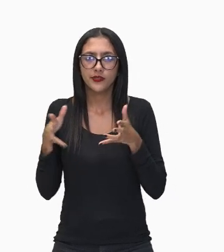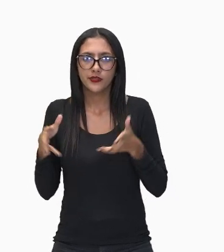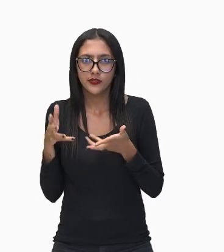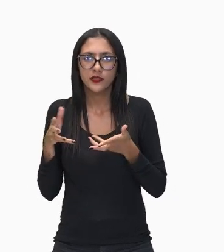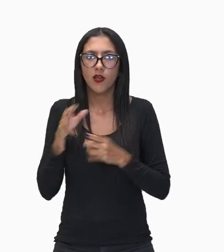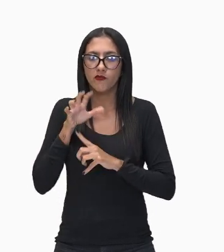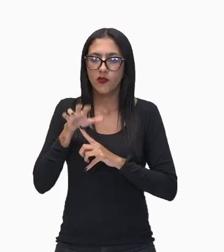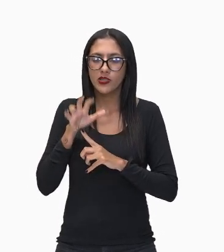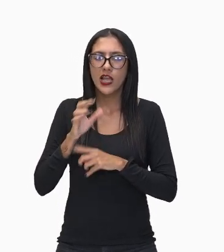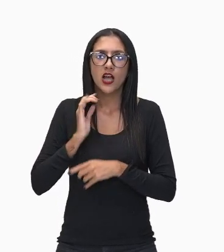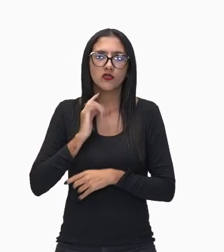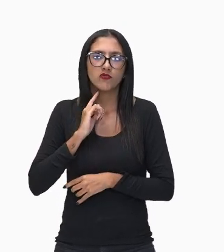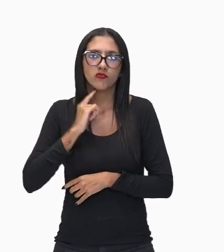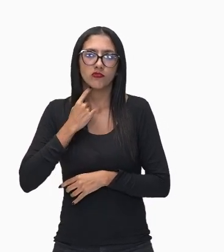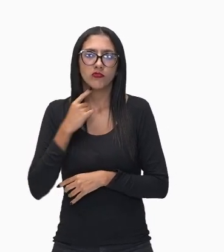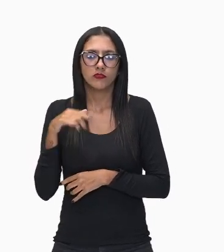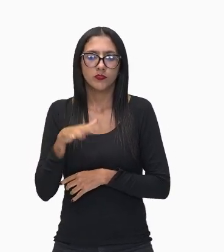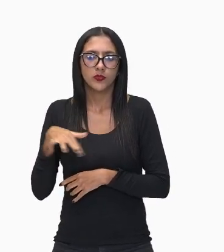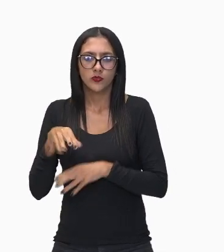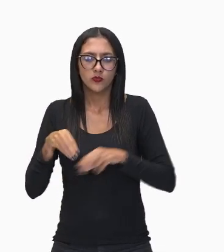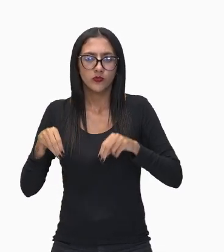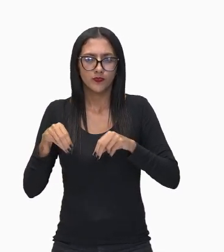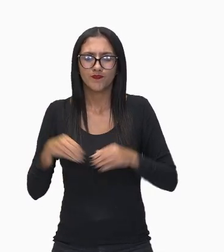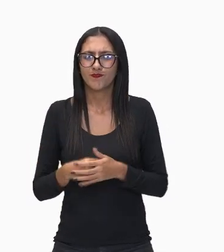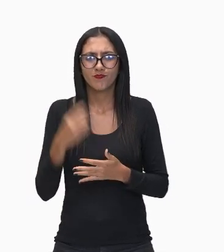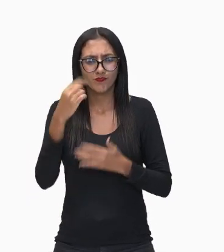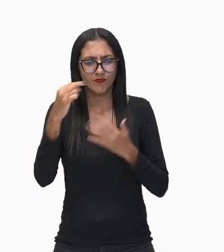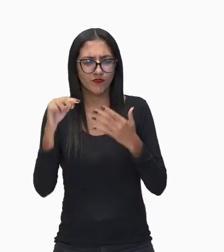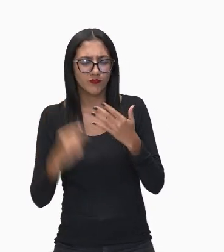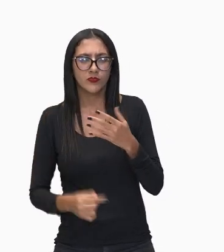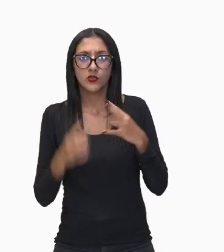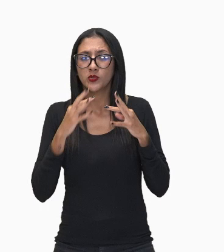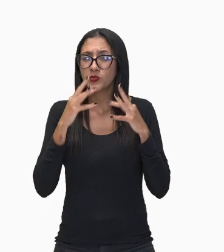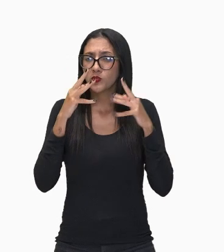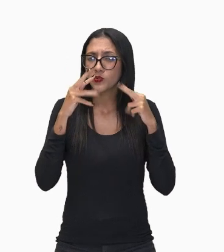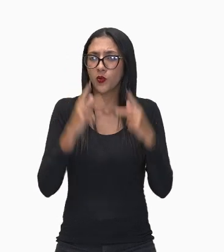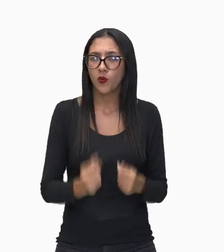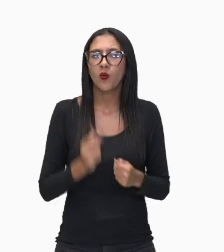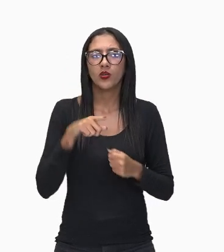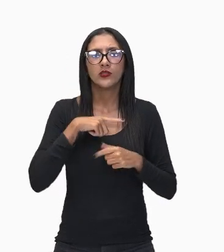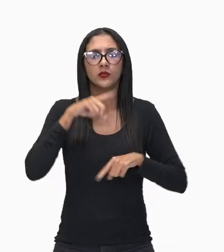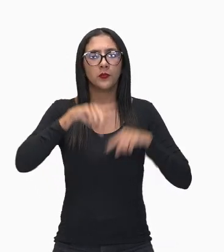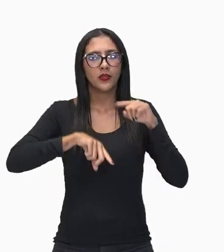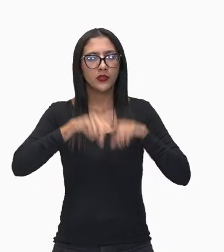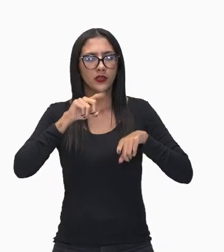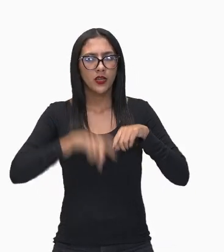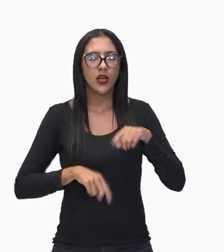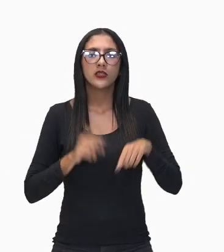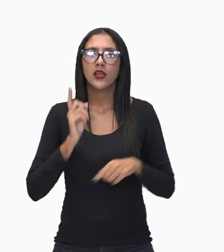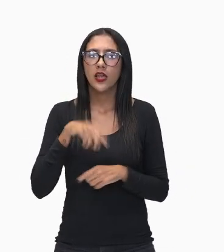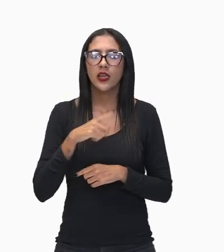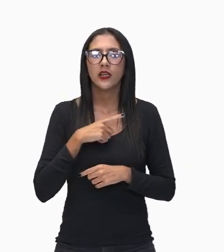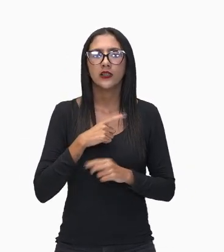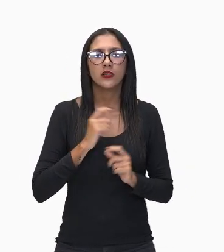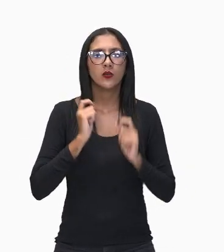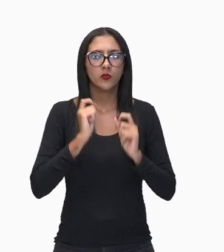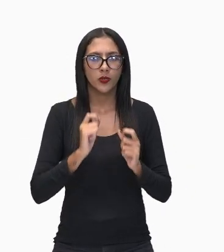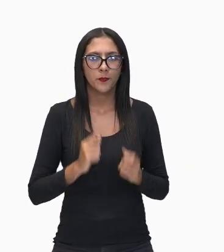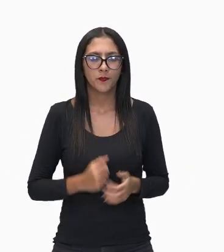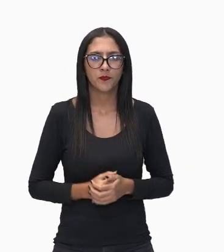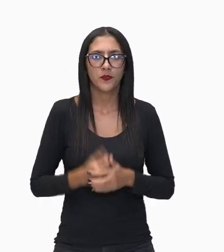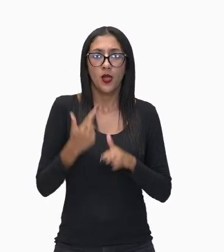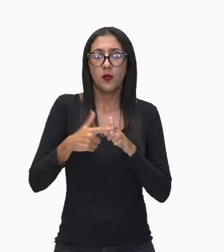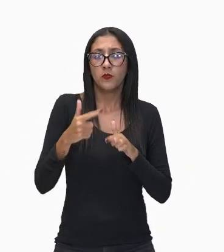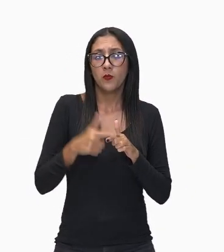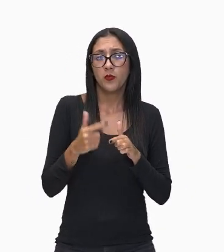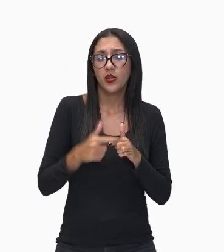do solo. Então, todos esses produtos, né, todas essas fontes poluidoras, elas vão ajudar aí na redução da fertilidade